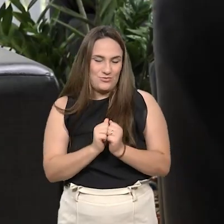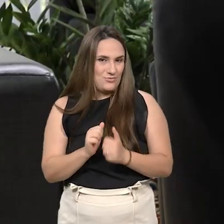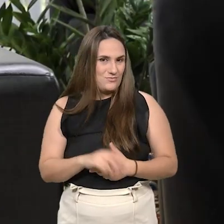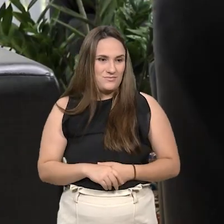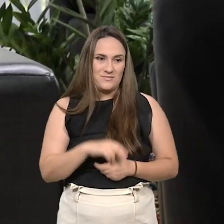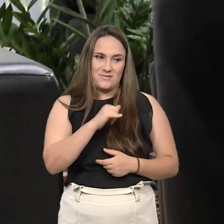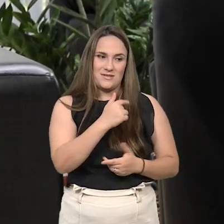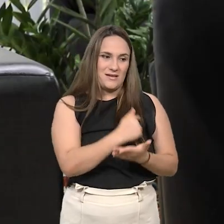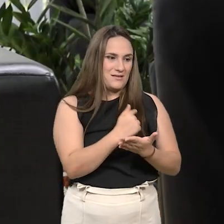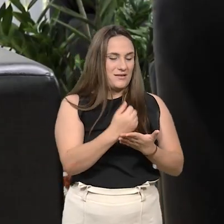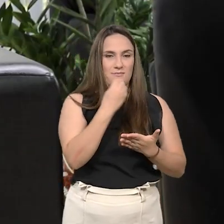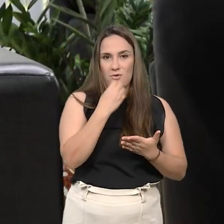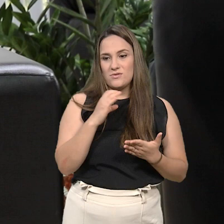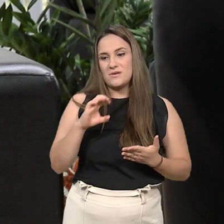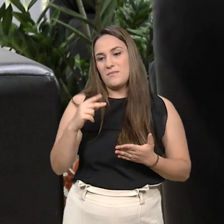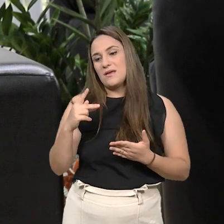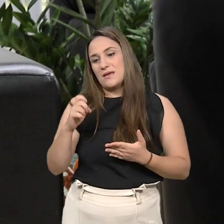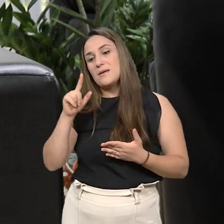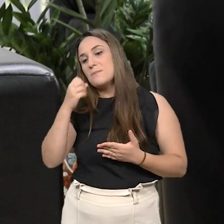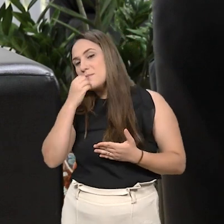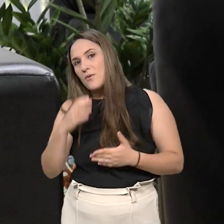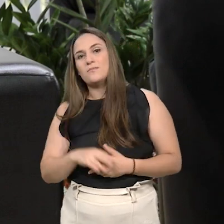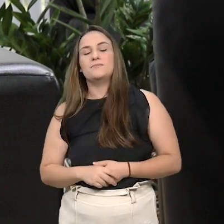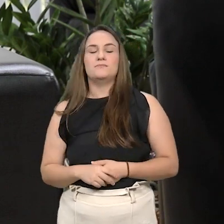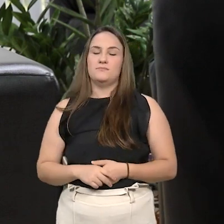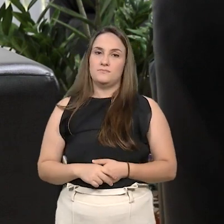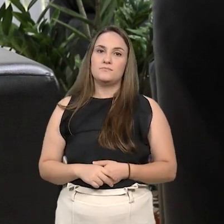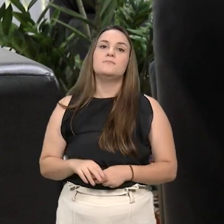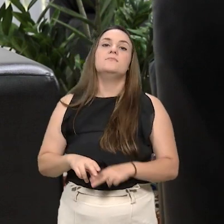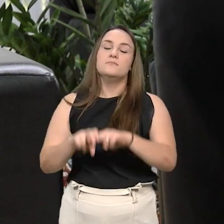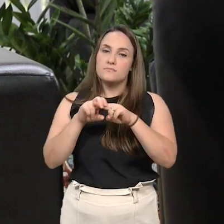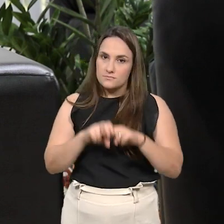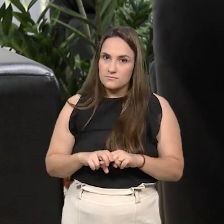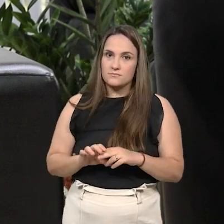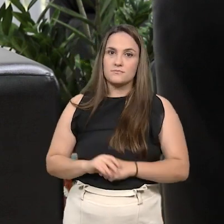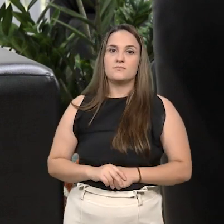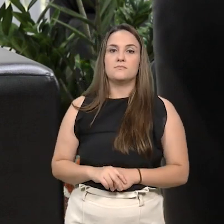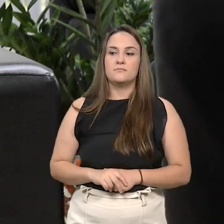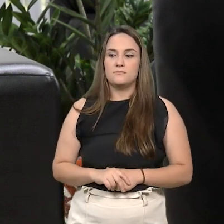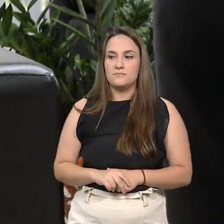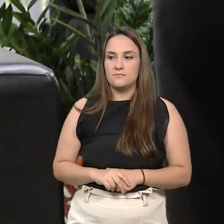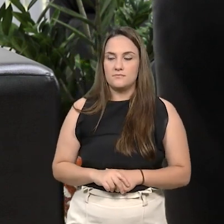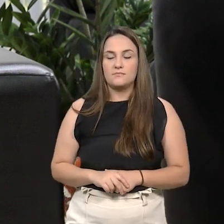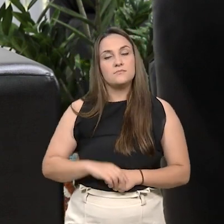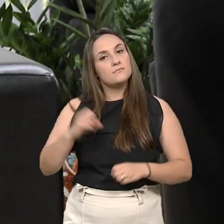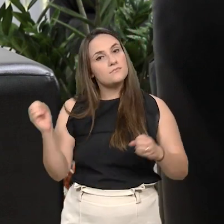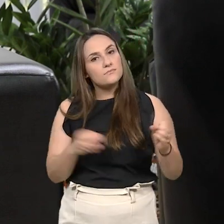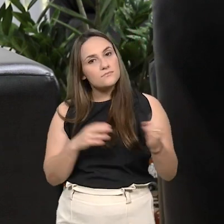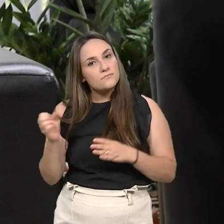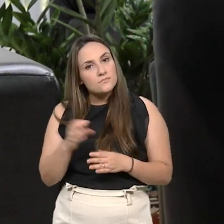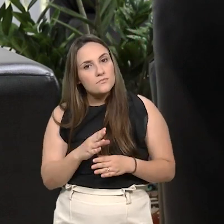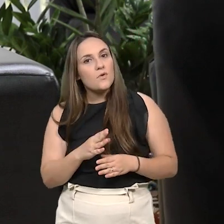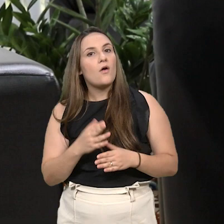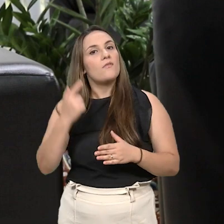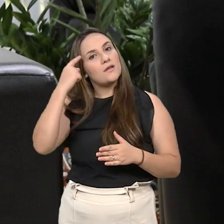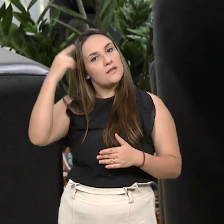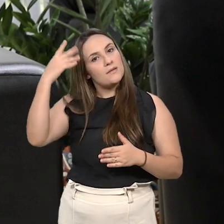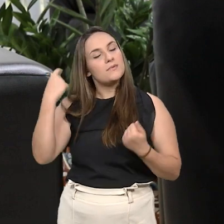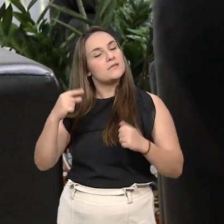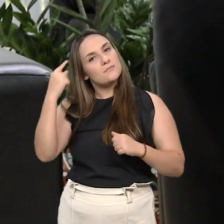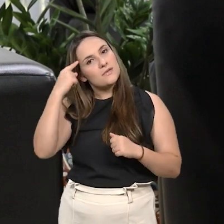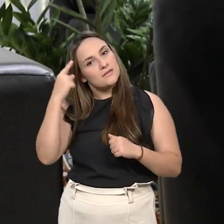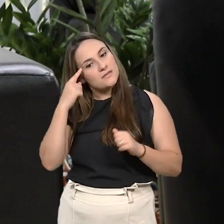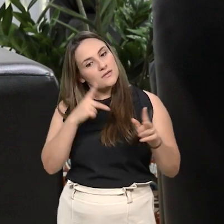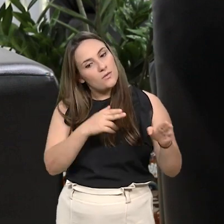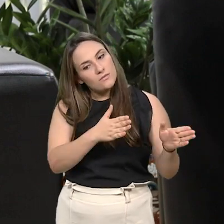desgrudamos. Se o cartório anda bem, CPE anda bem. Então, dentro disso, sempre a inovação tem que estar sendo pensada